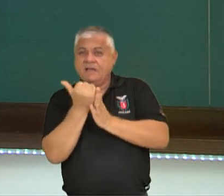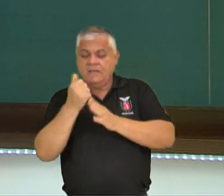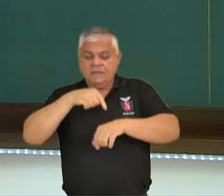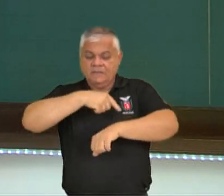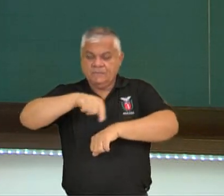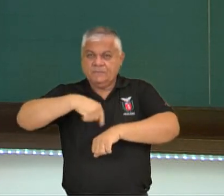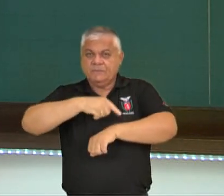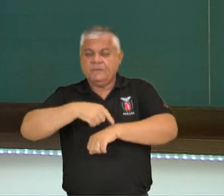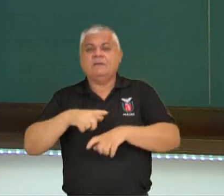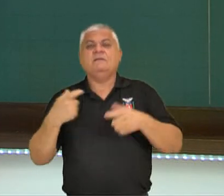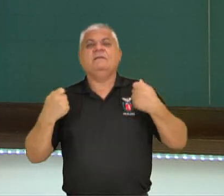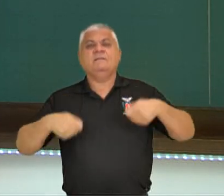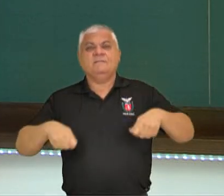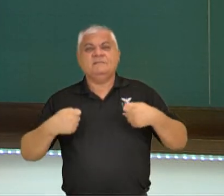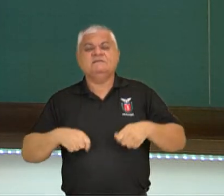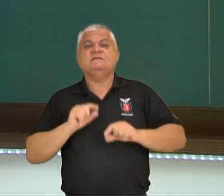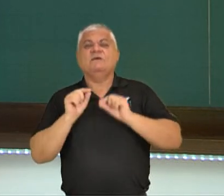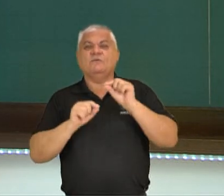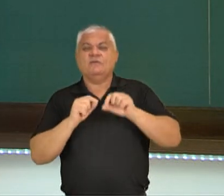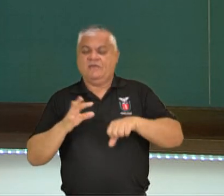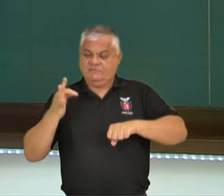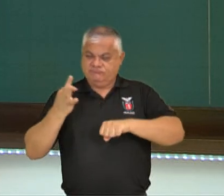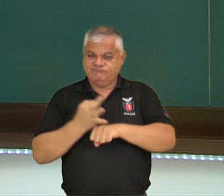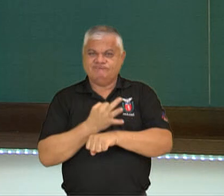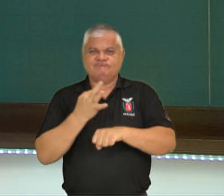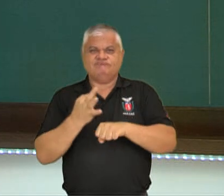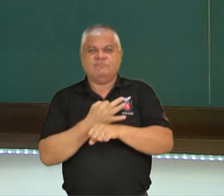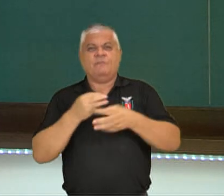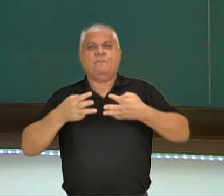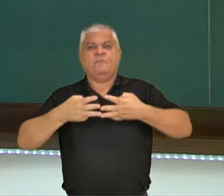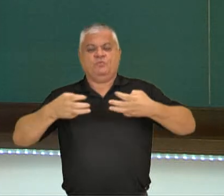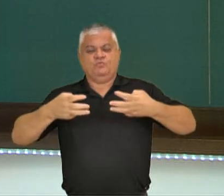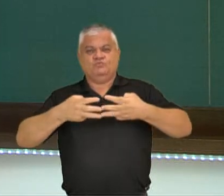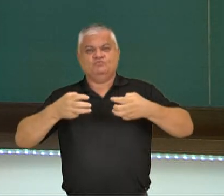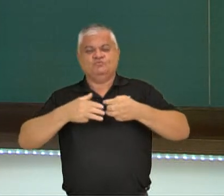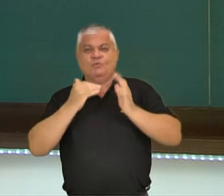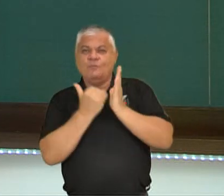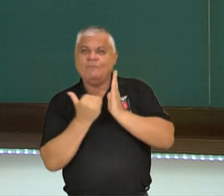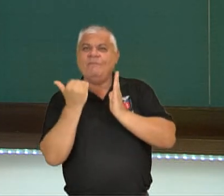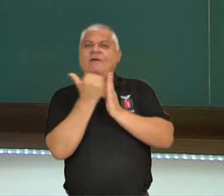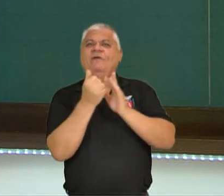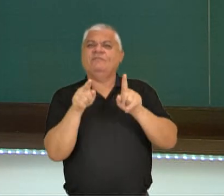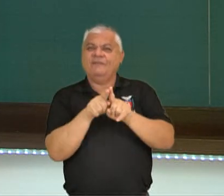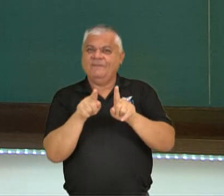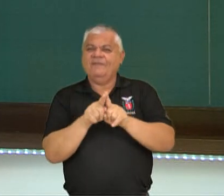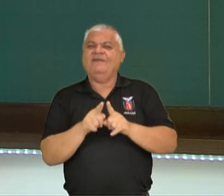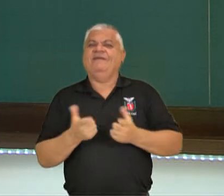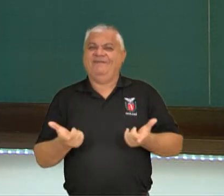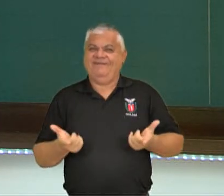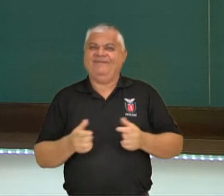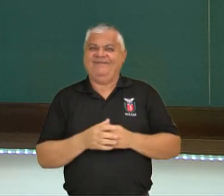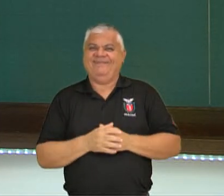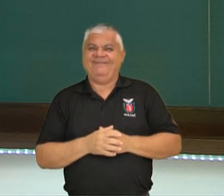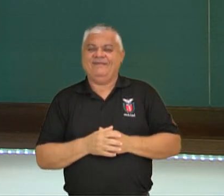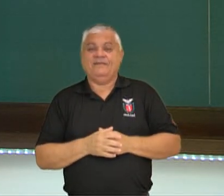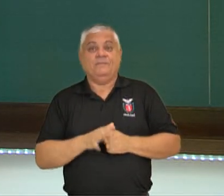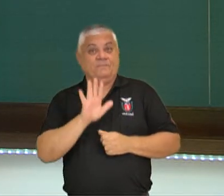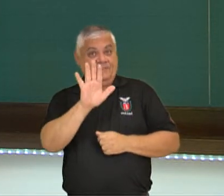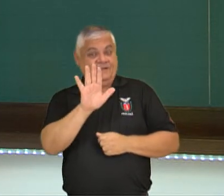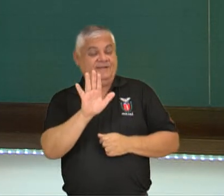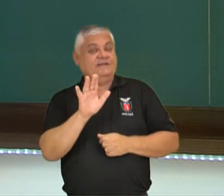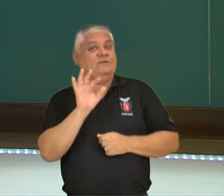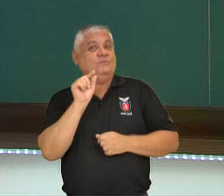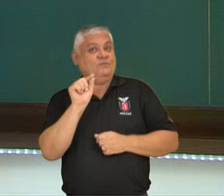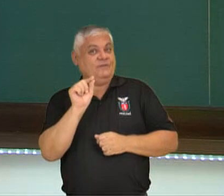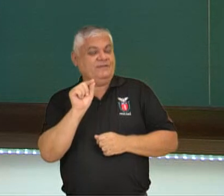nós precisamos de uma resistência muscular maior para suportar o exercício. Lembrando que com